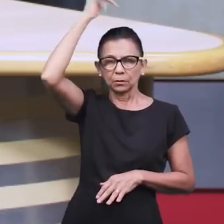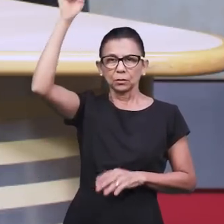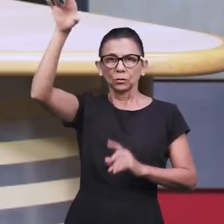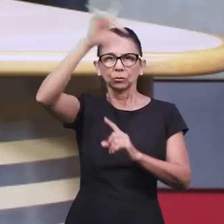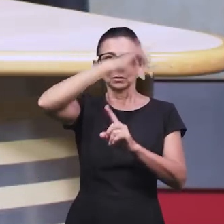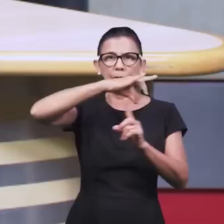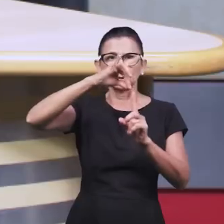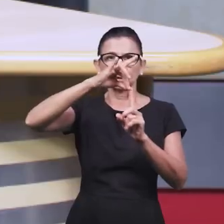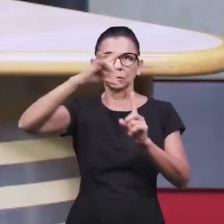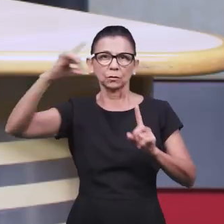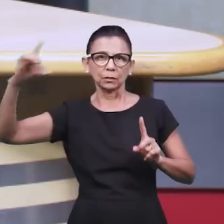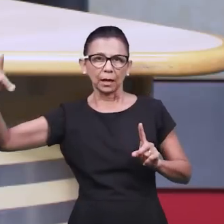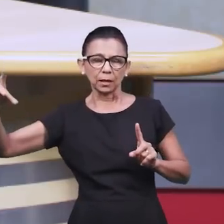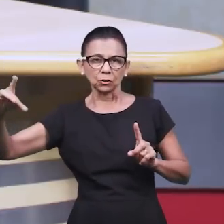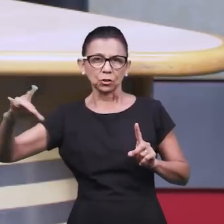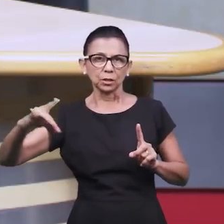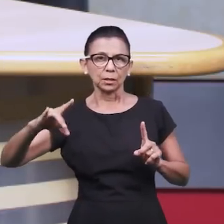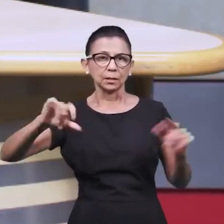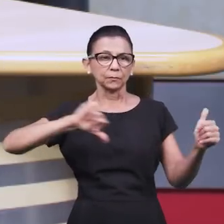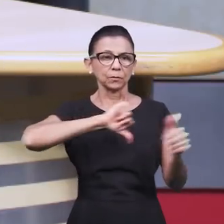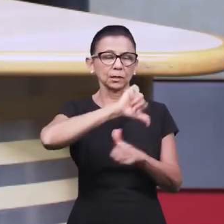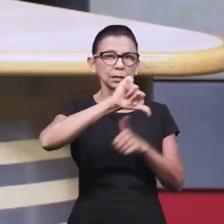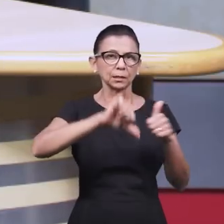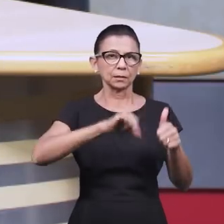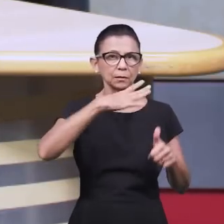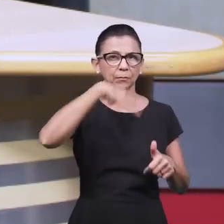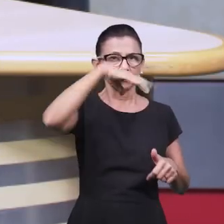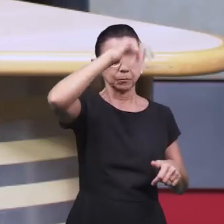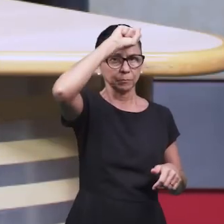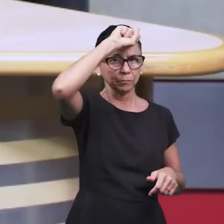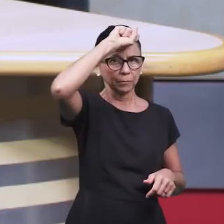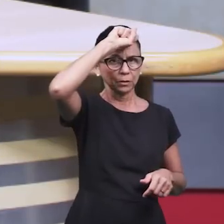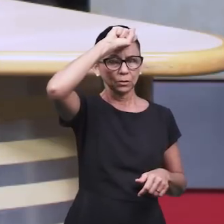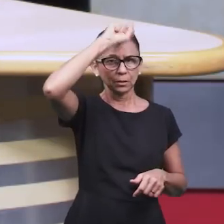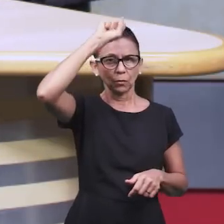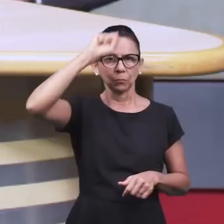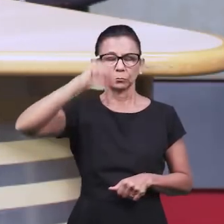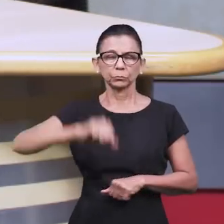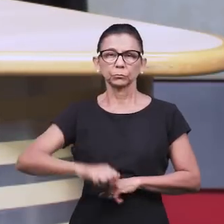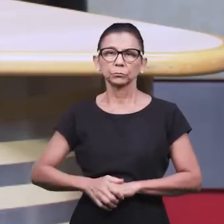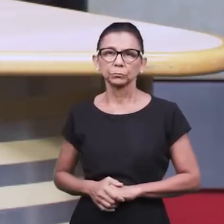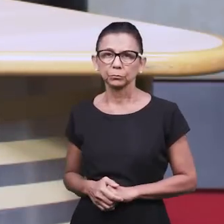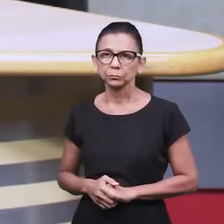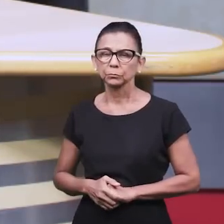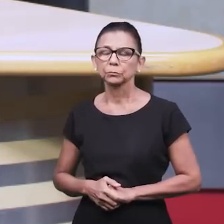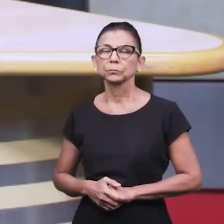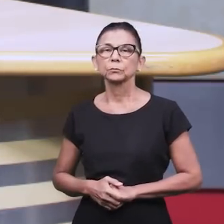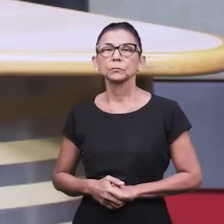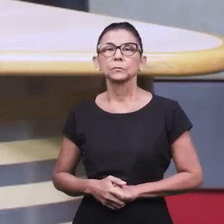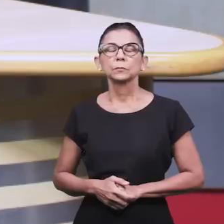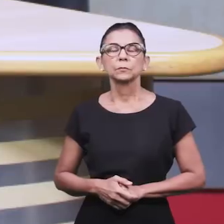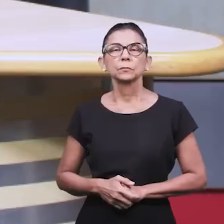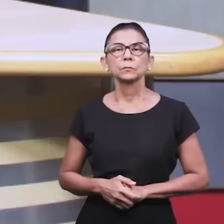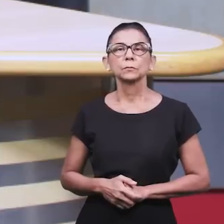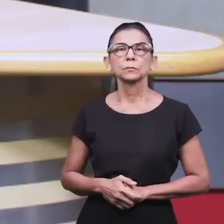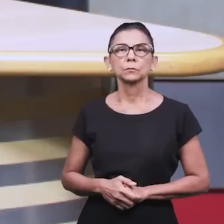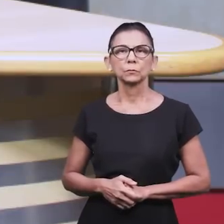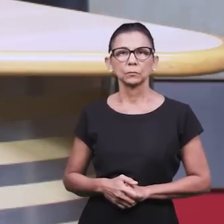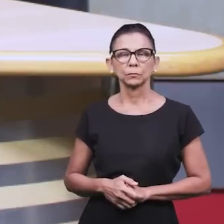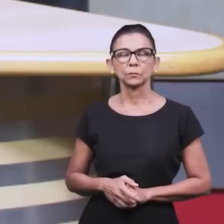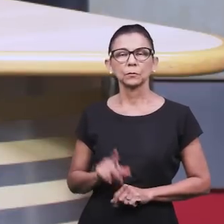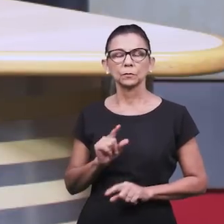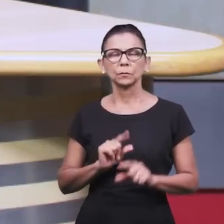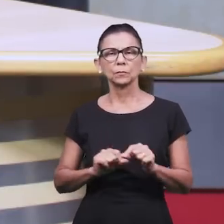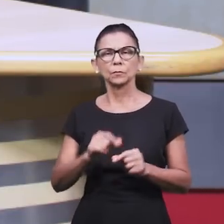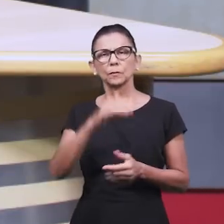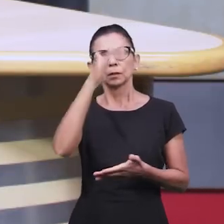e supersticiosos. Entendeu? Então, o que é... olha só, o que é a fé